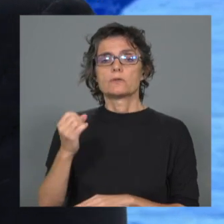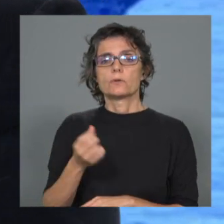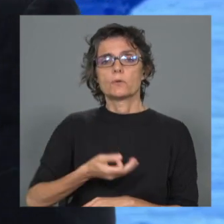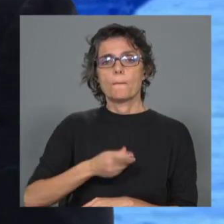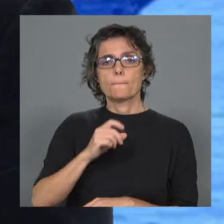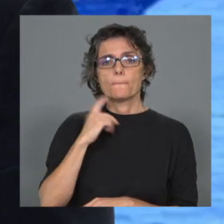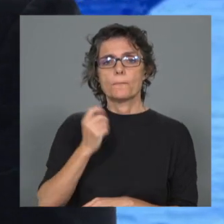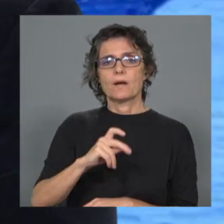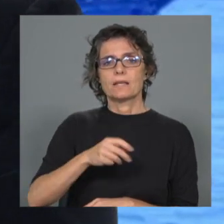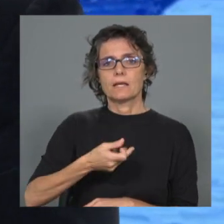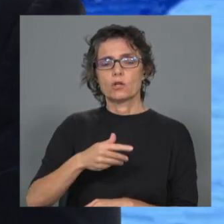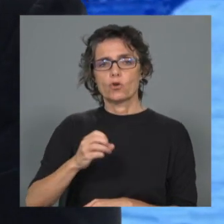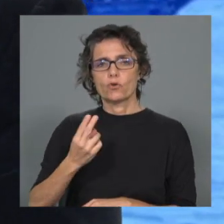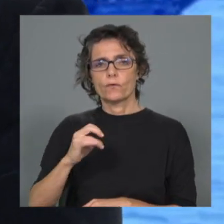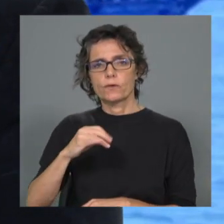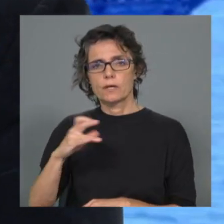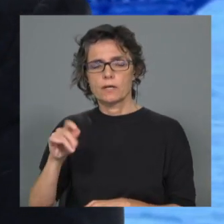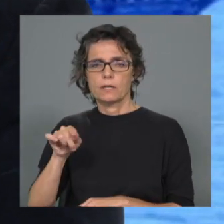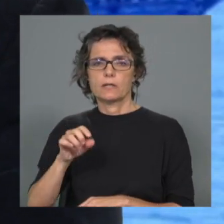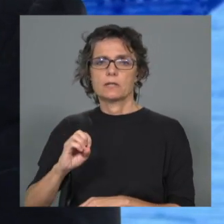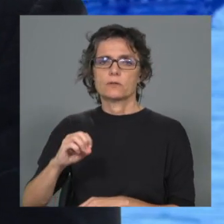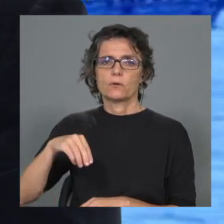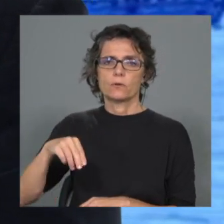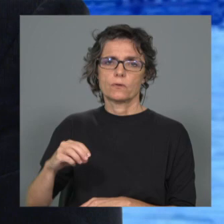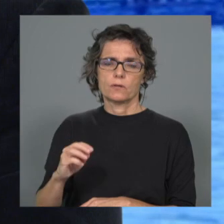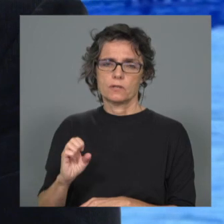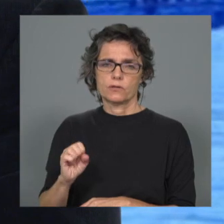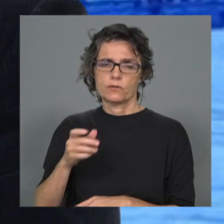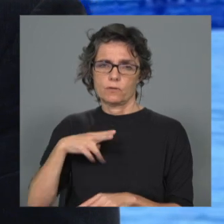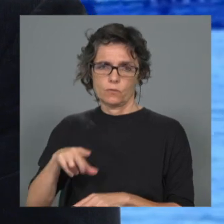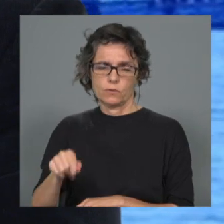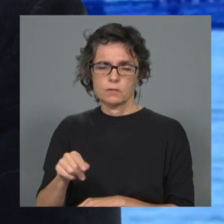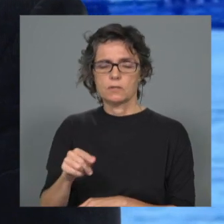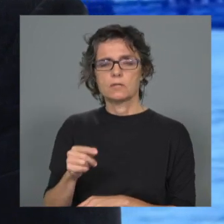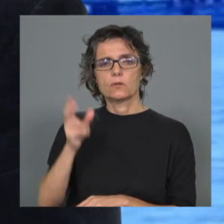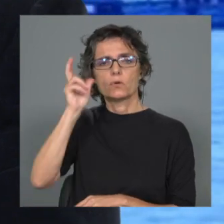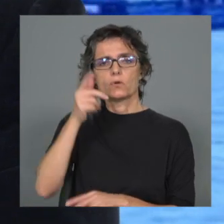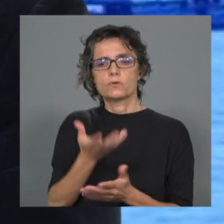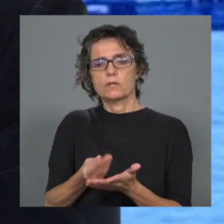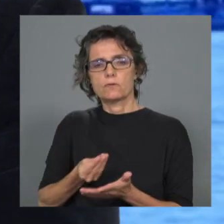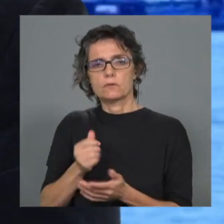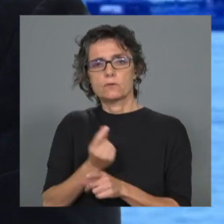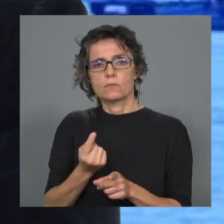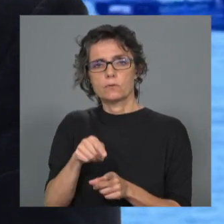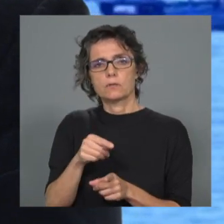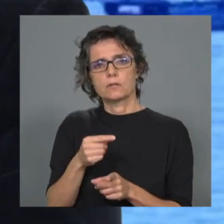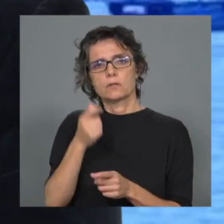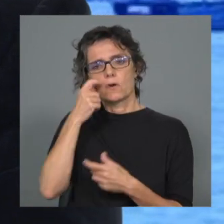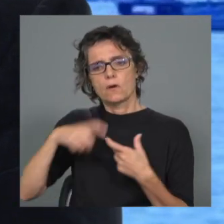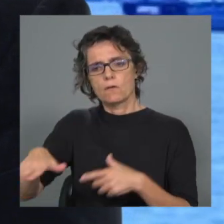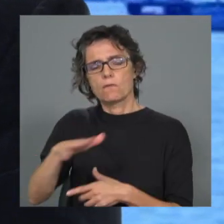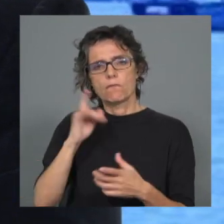uma ONG portuguesa, que pegou neste conceito por ele ser profundamente humanista e por ser estes os valores que